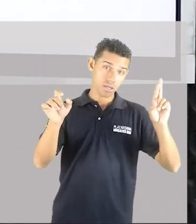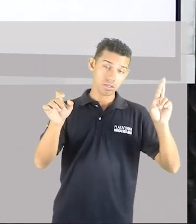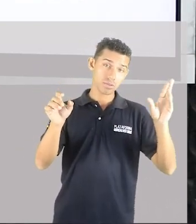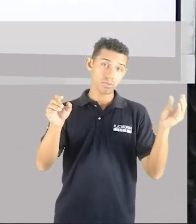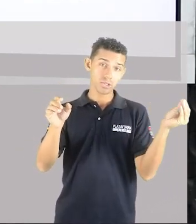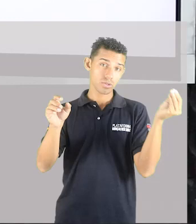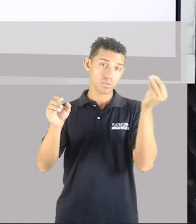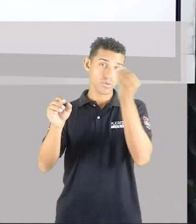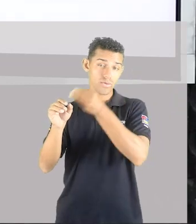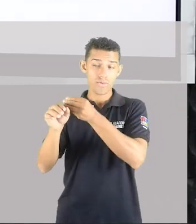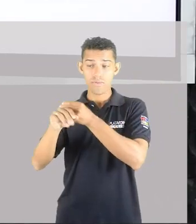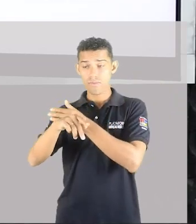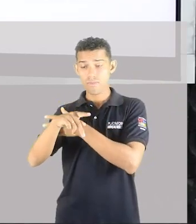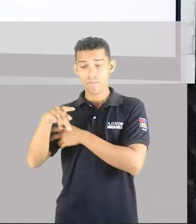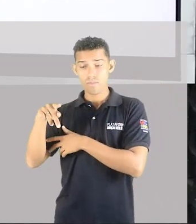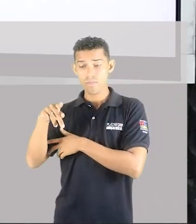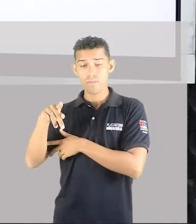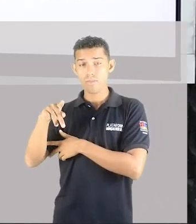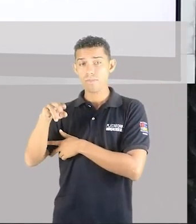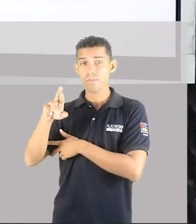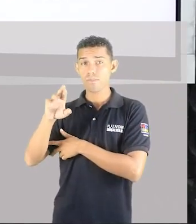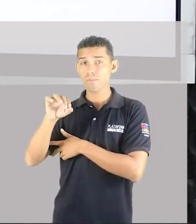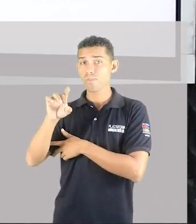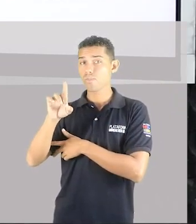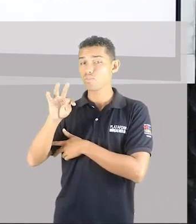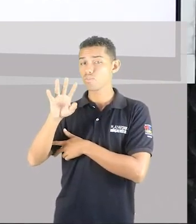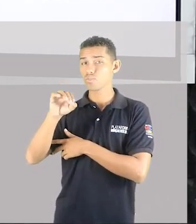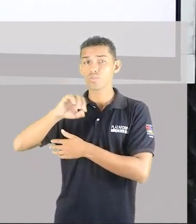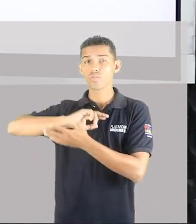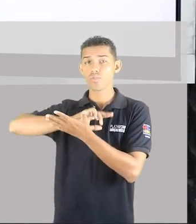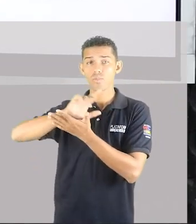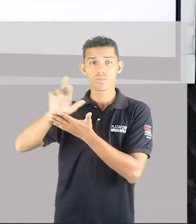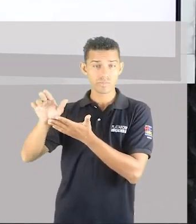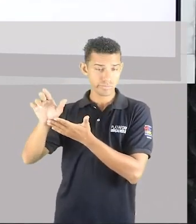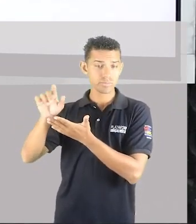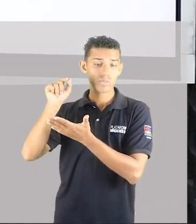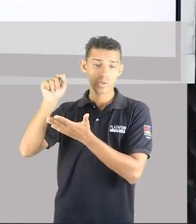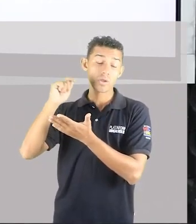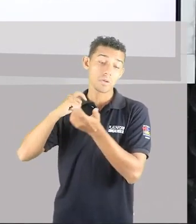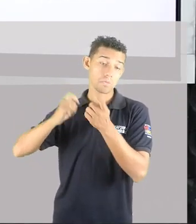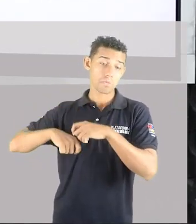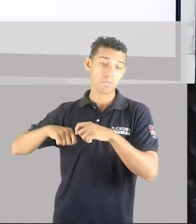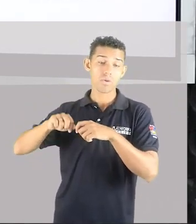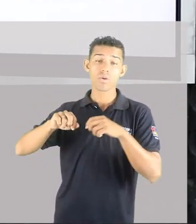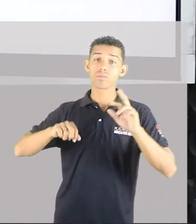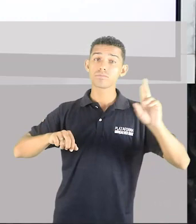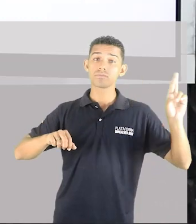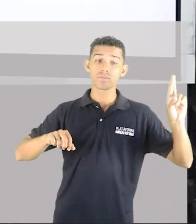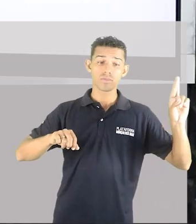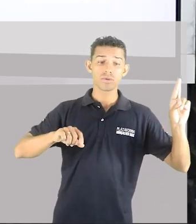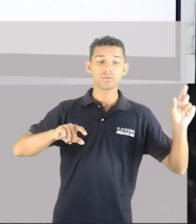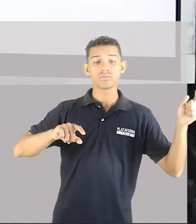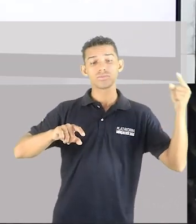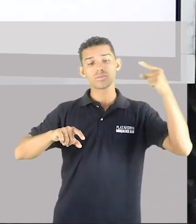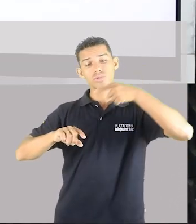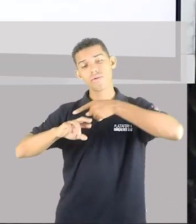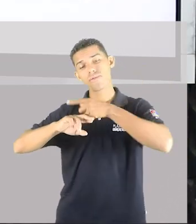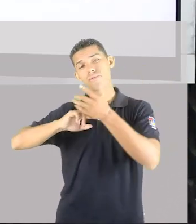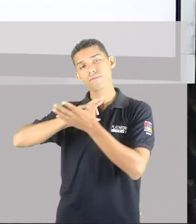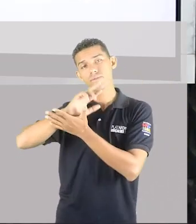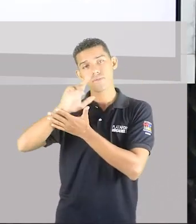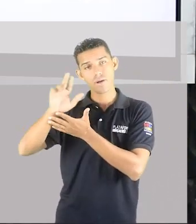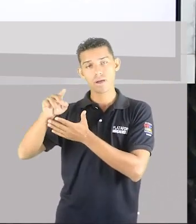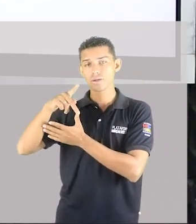chamar a decomposição de análise. Mesma coisa, tá? Então, análise ou decomposição é quando um reagente me dá vários produtos.